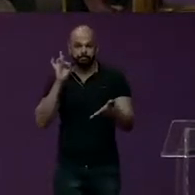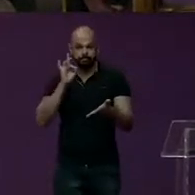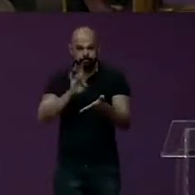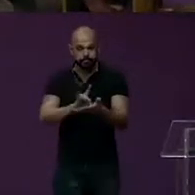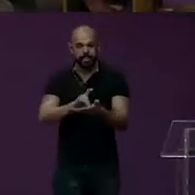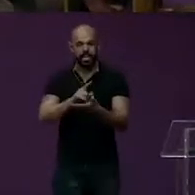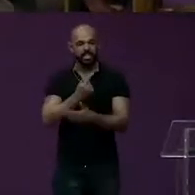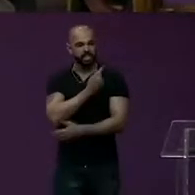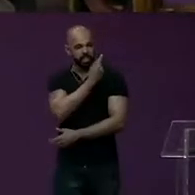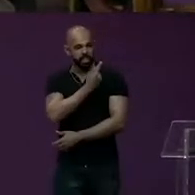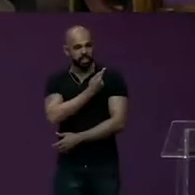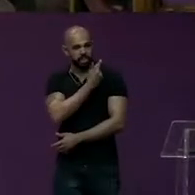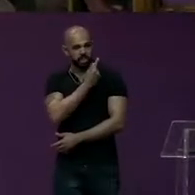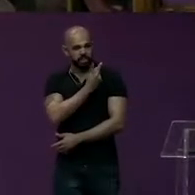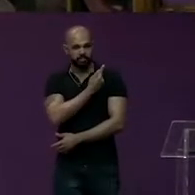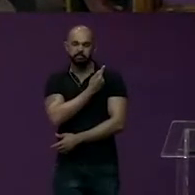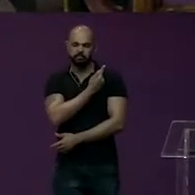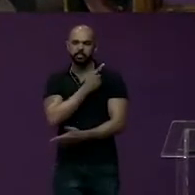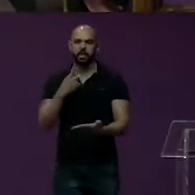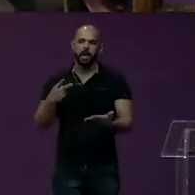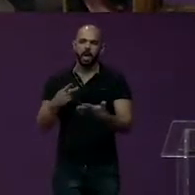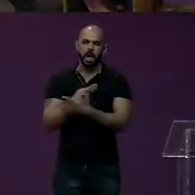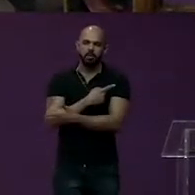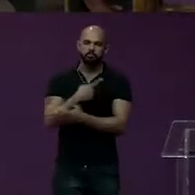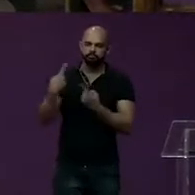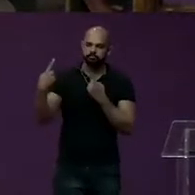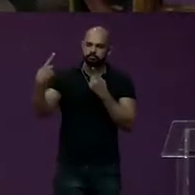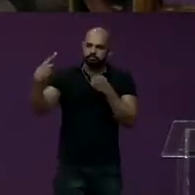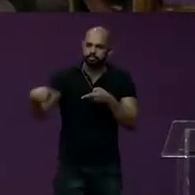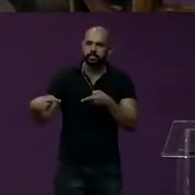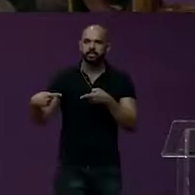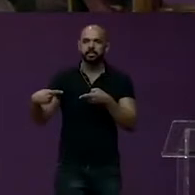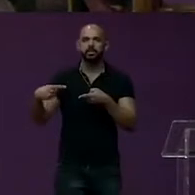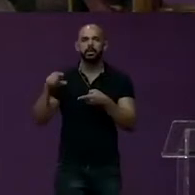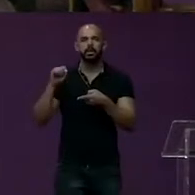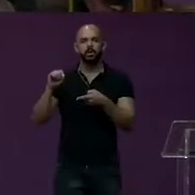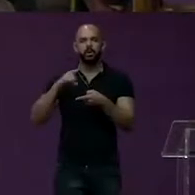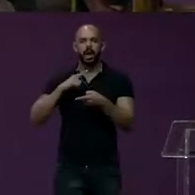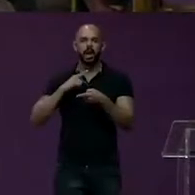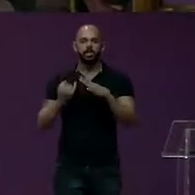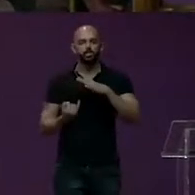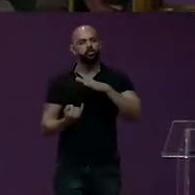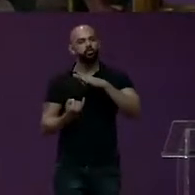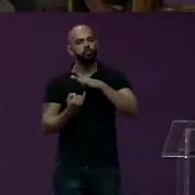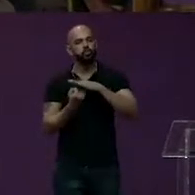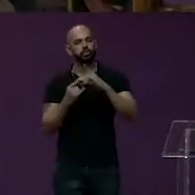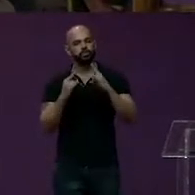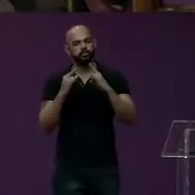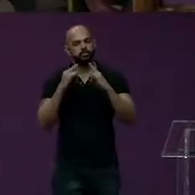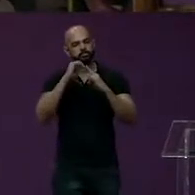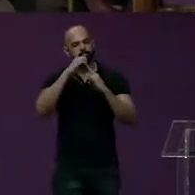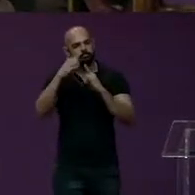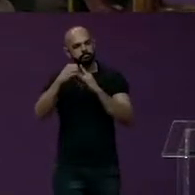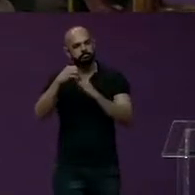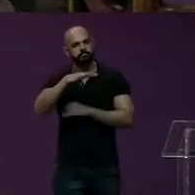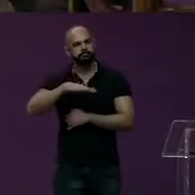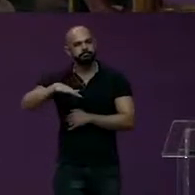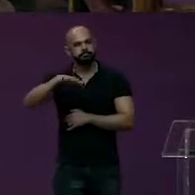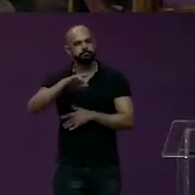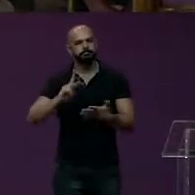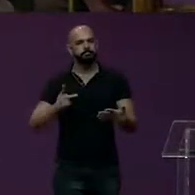que essa gestão enfrentou, né, e vem enfrentando, e a instituição como um todo, uma conjuntura